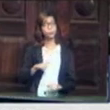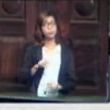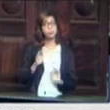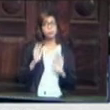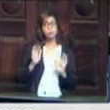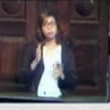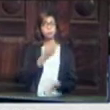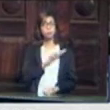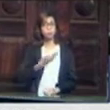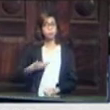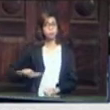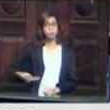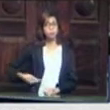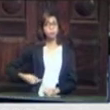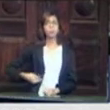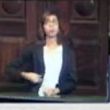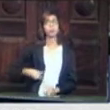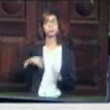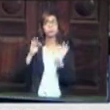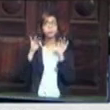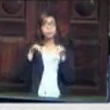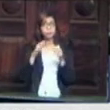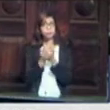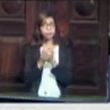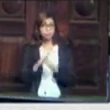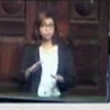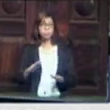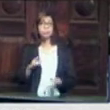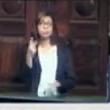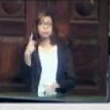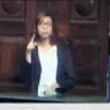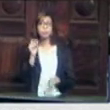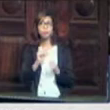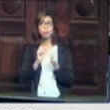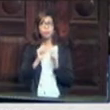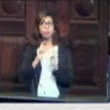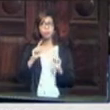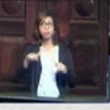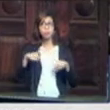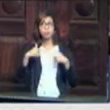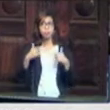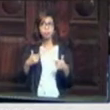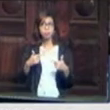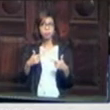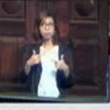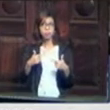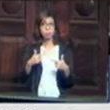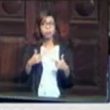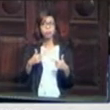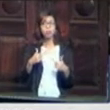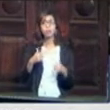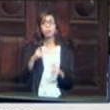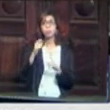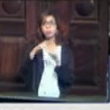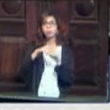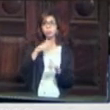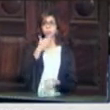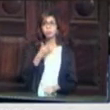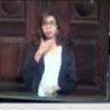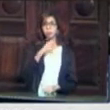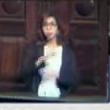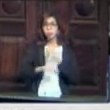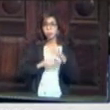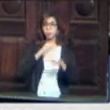esse governo encerra a sua atuação em dezembro de 2018, porque o